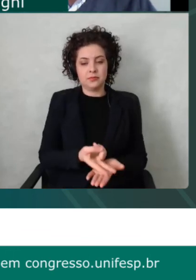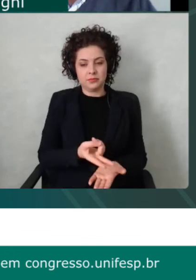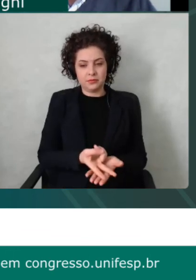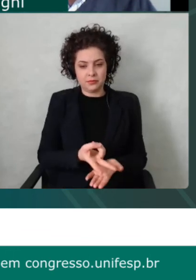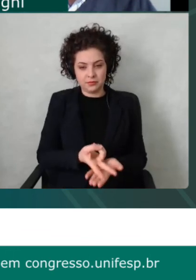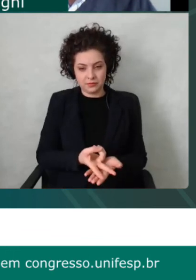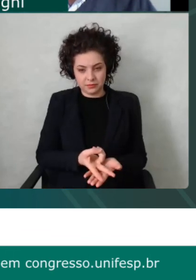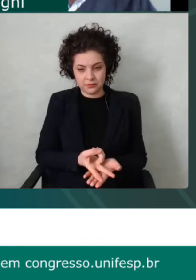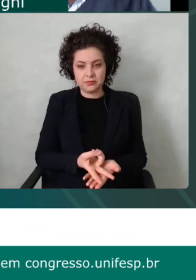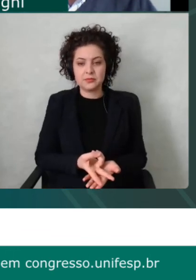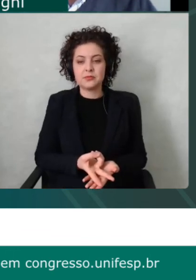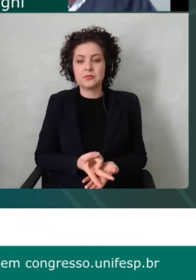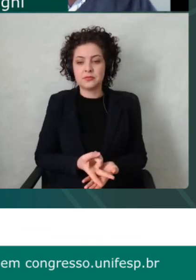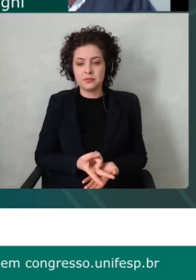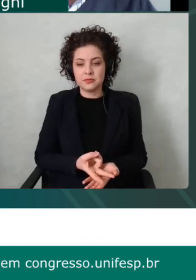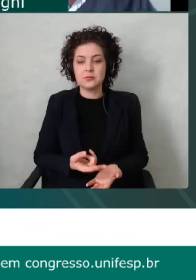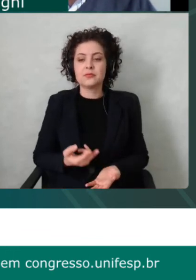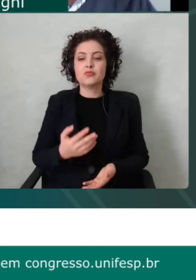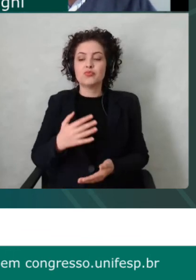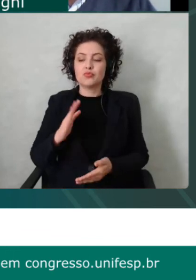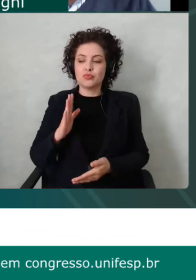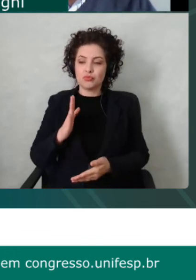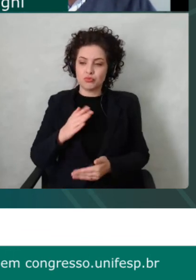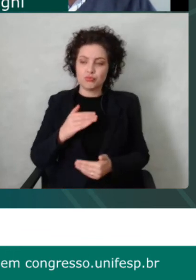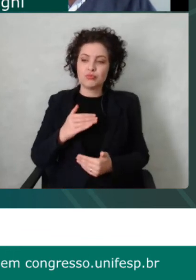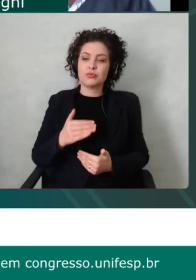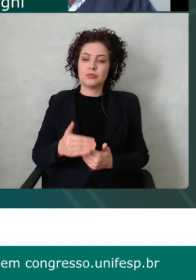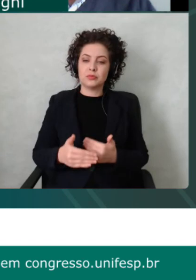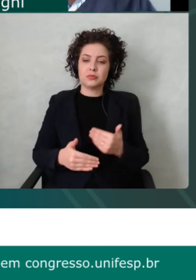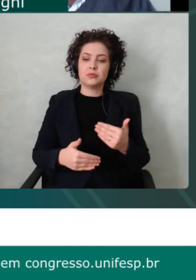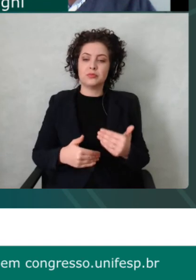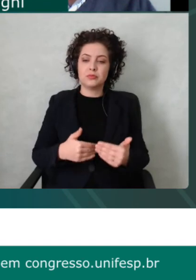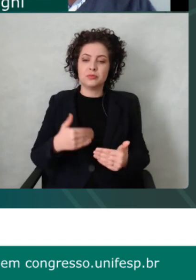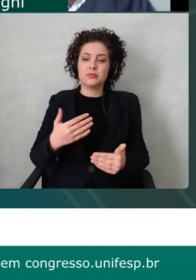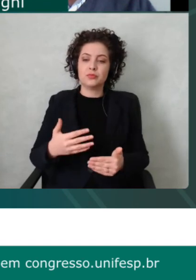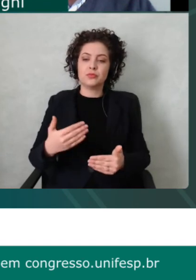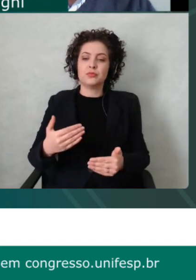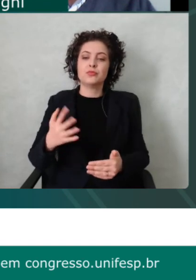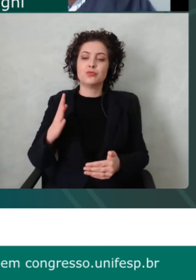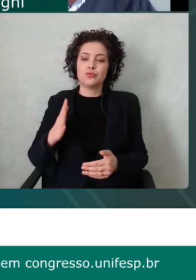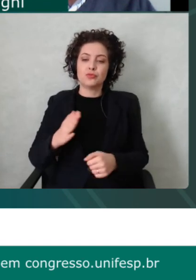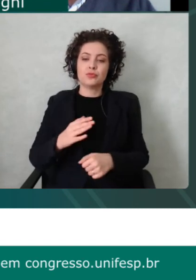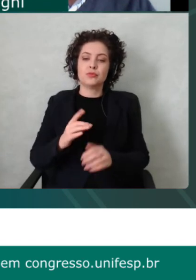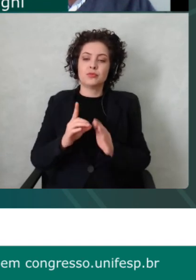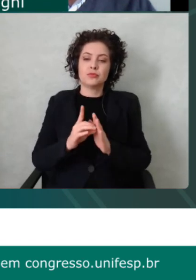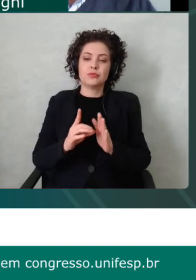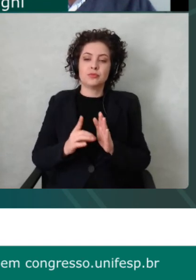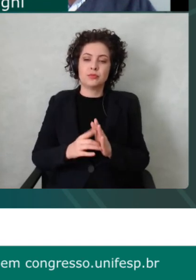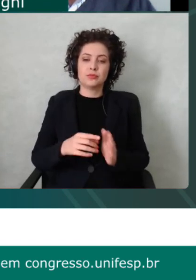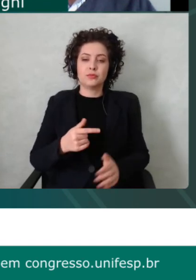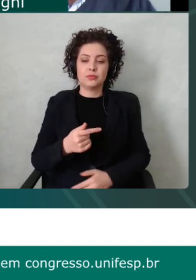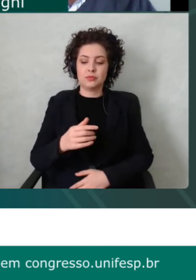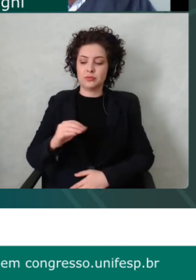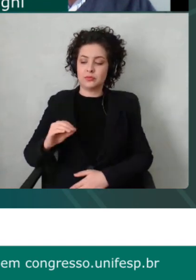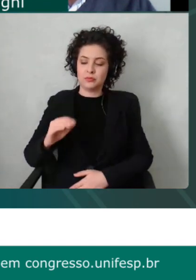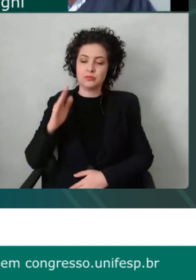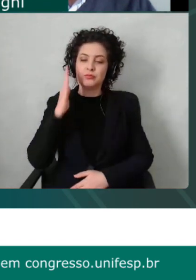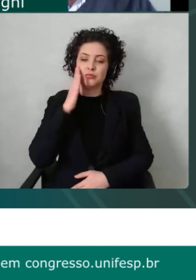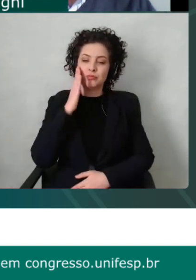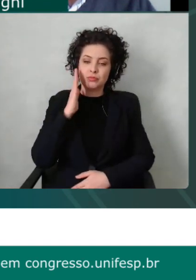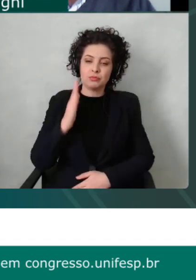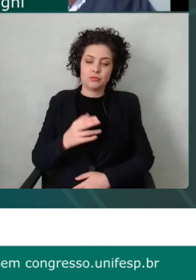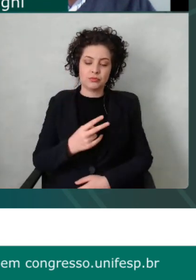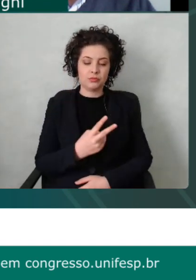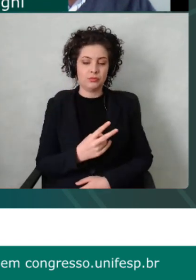que já está sendo feito na UTI há tempos, é descrito desde a década de 70. Em 2013, nós